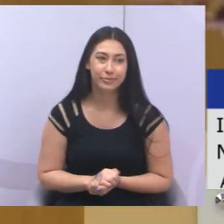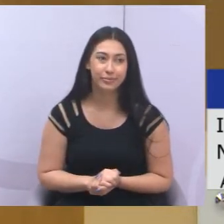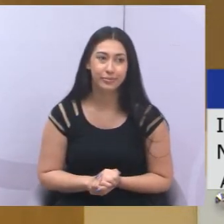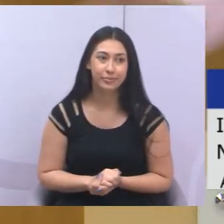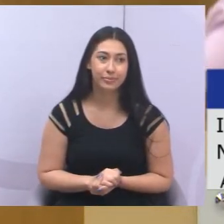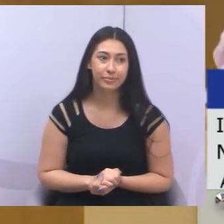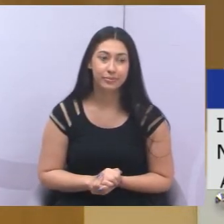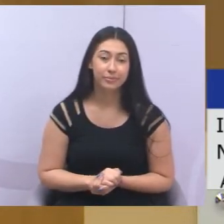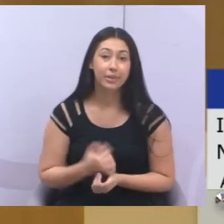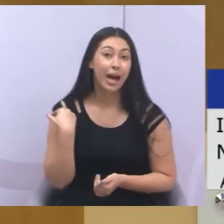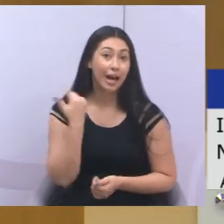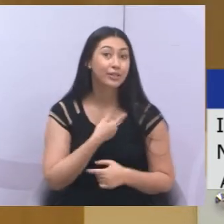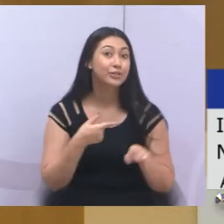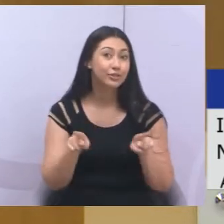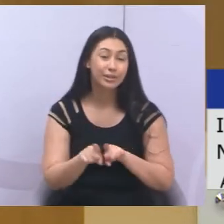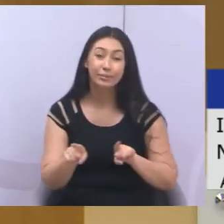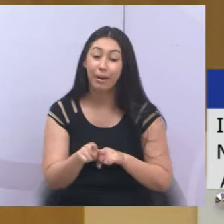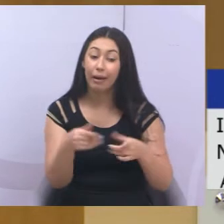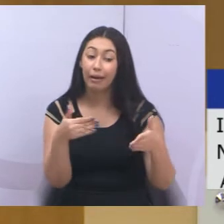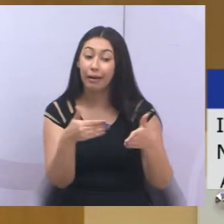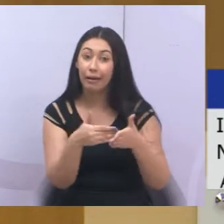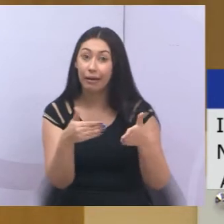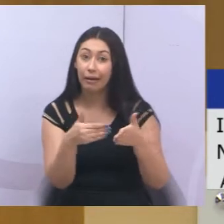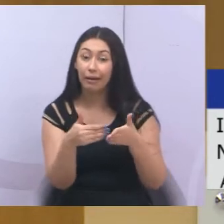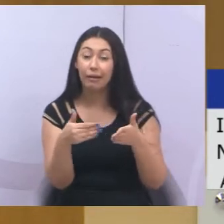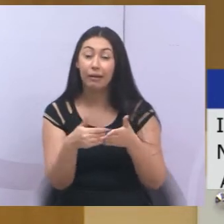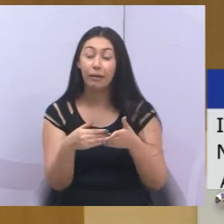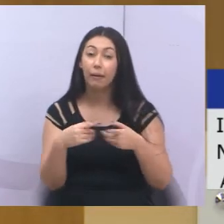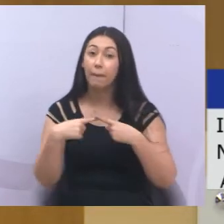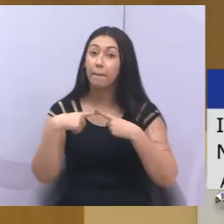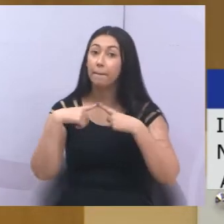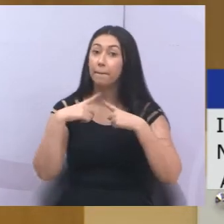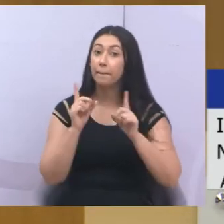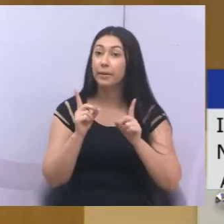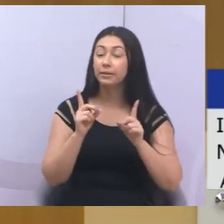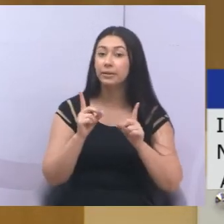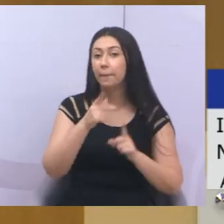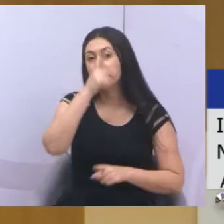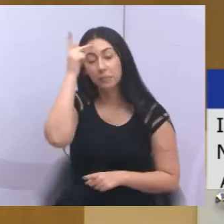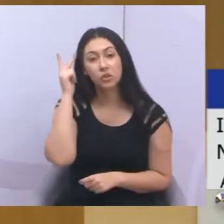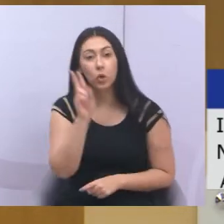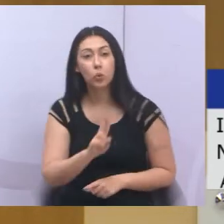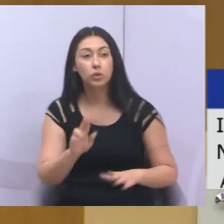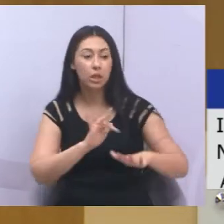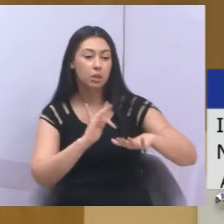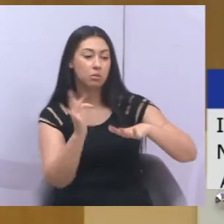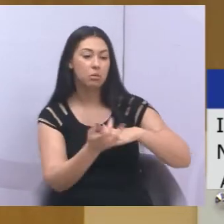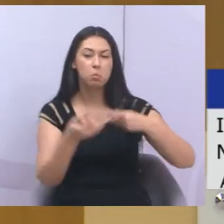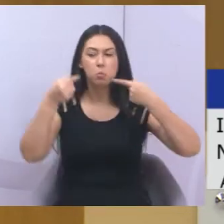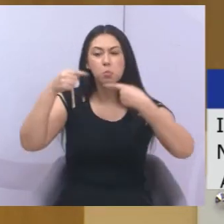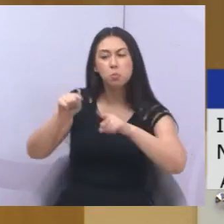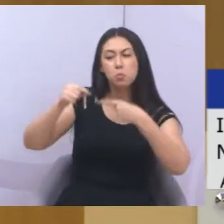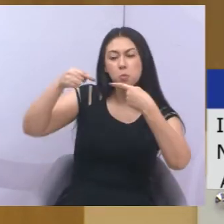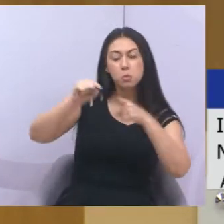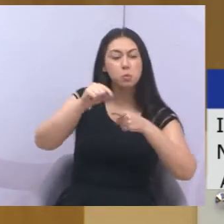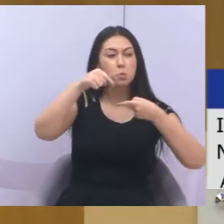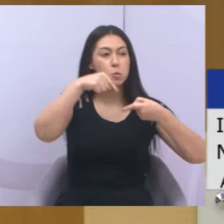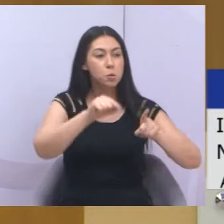Nós também é limitado ao projeto, mas não. Vai na rede social e rebenta os